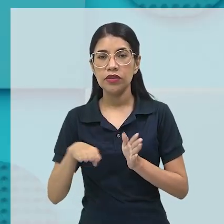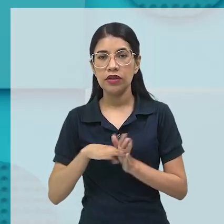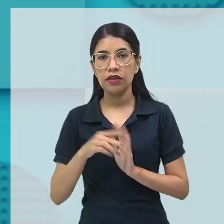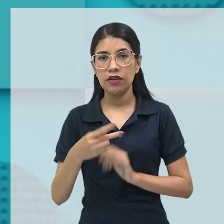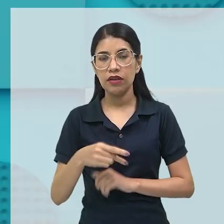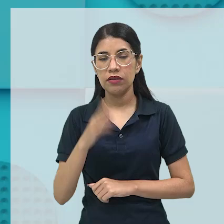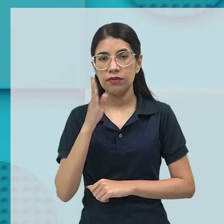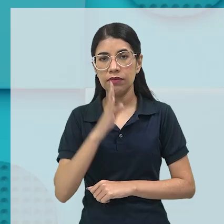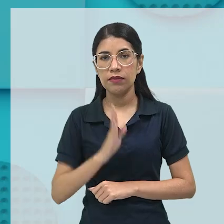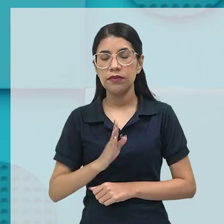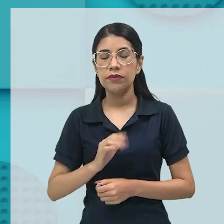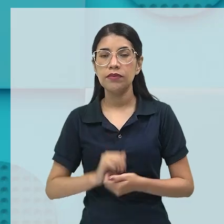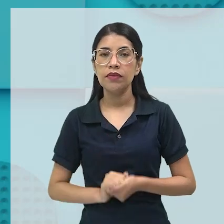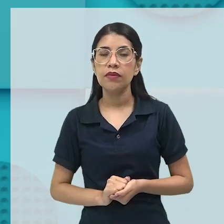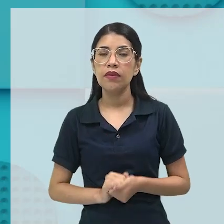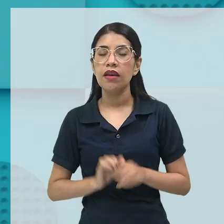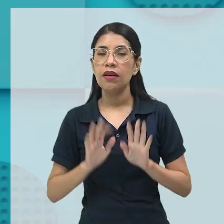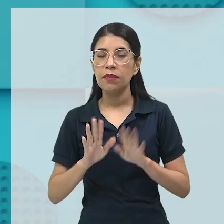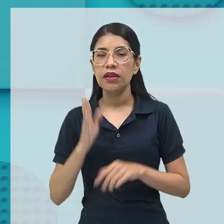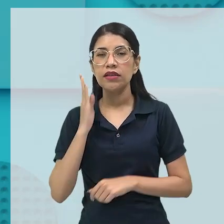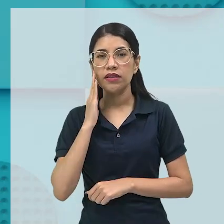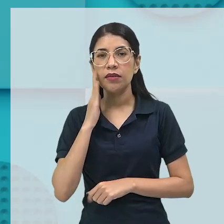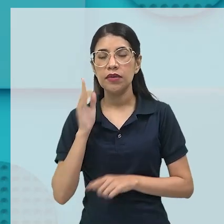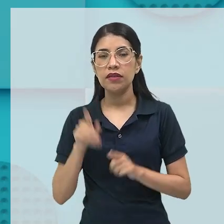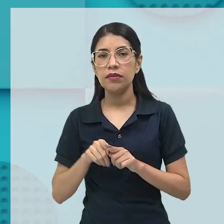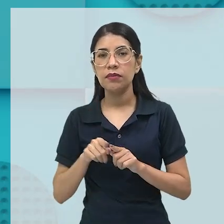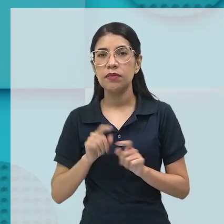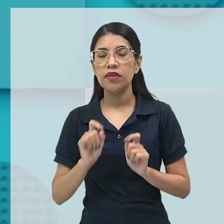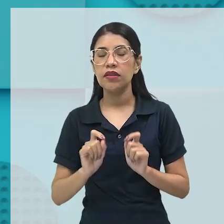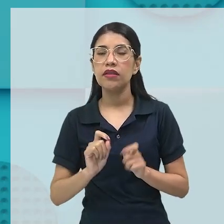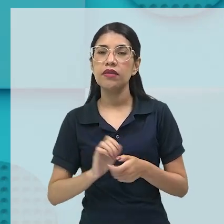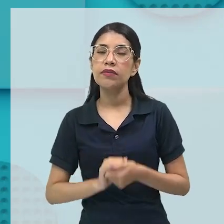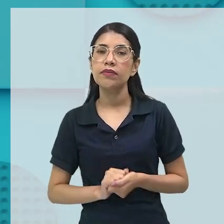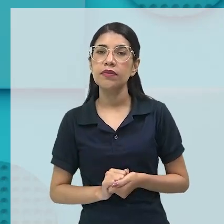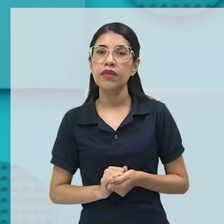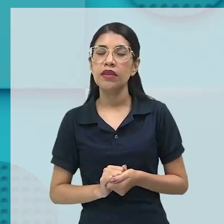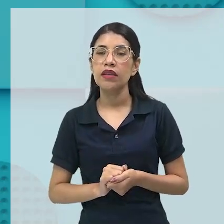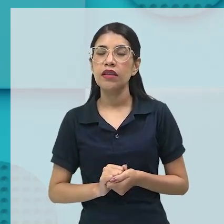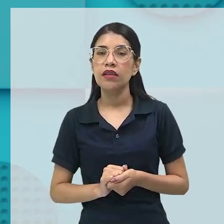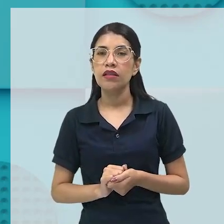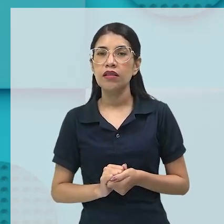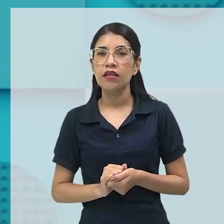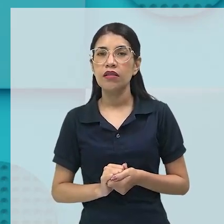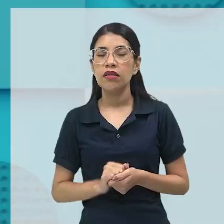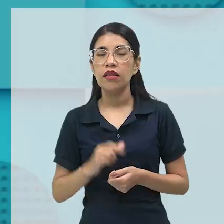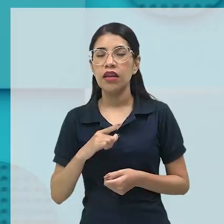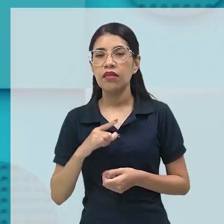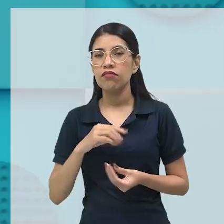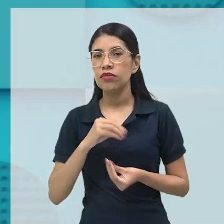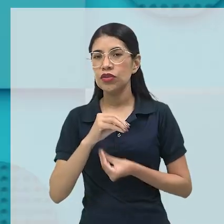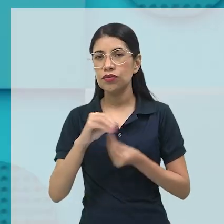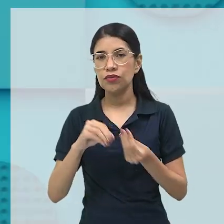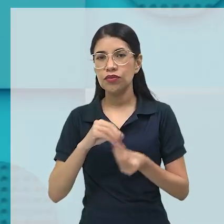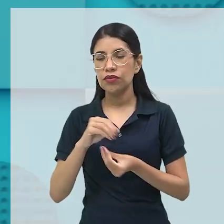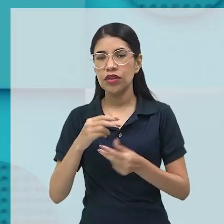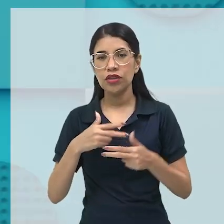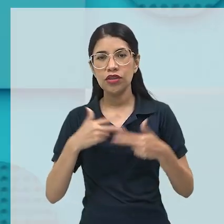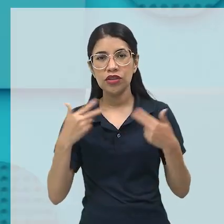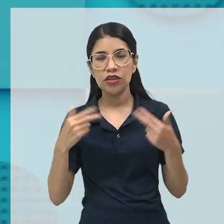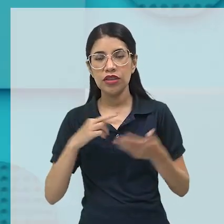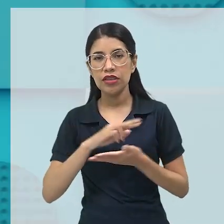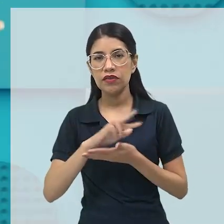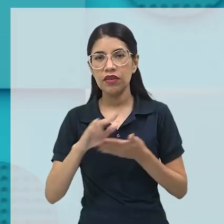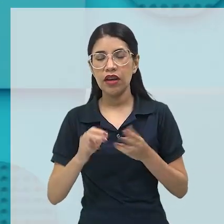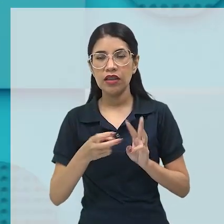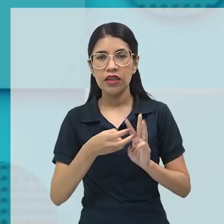chegaram aqui em solo brasileiro. Só que nós sabemos que eu costumo falar que nós somos uma grande mistura, né? Nós somos uma mistura da